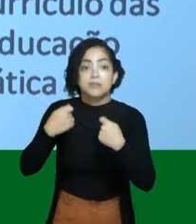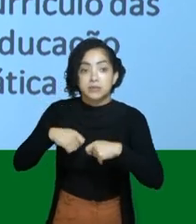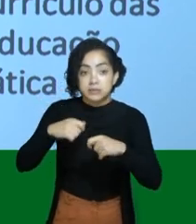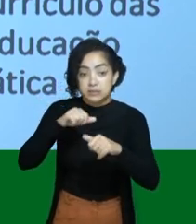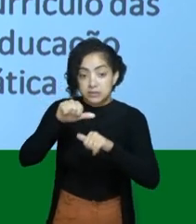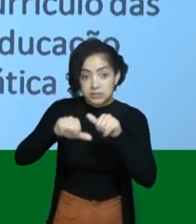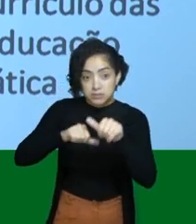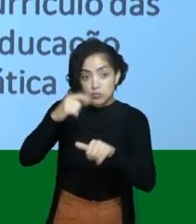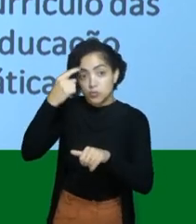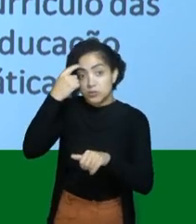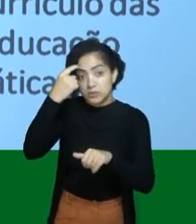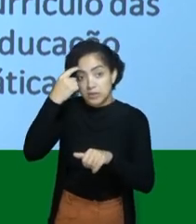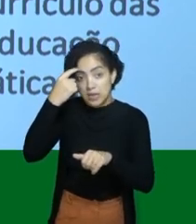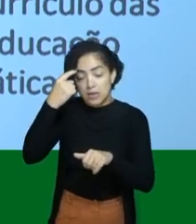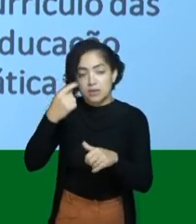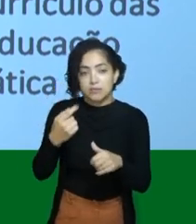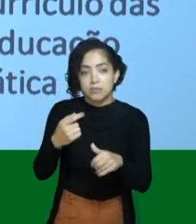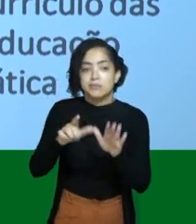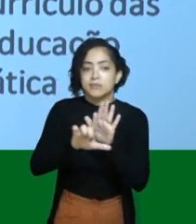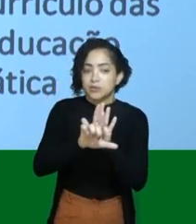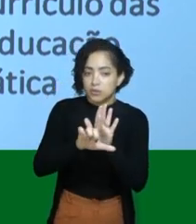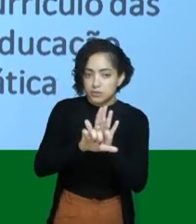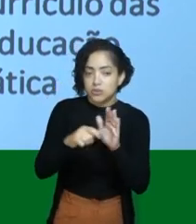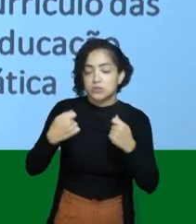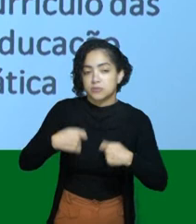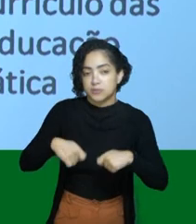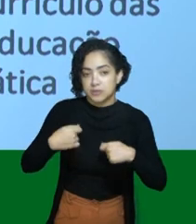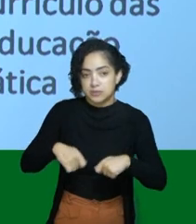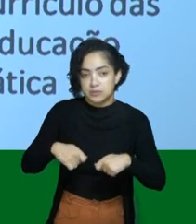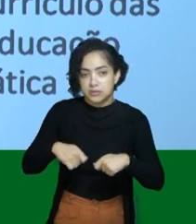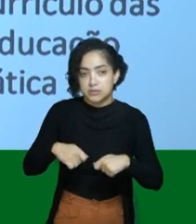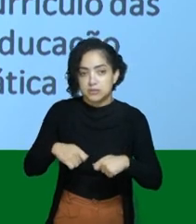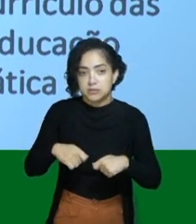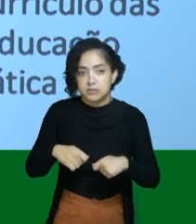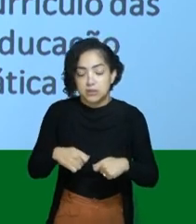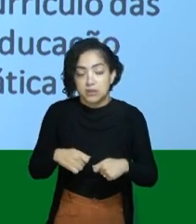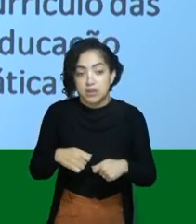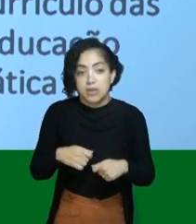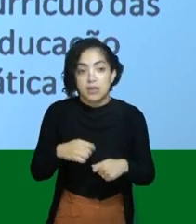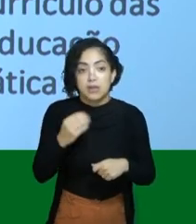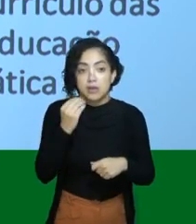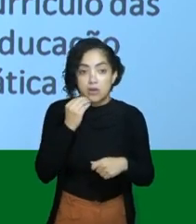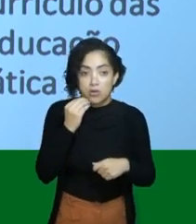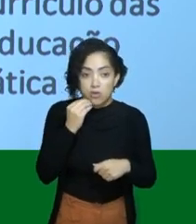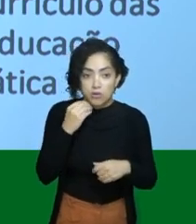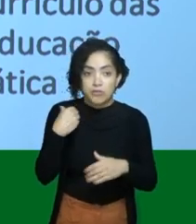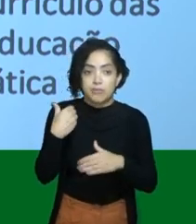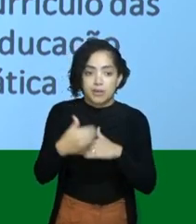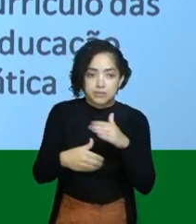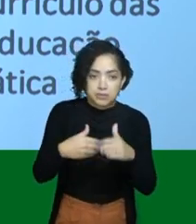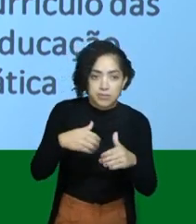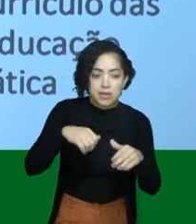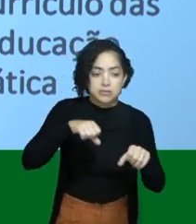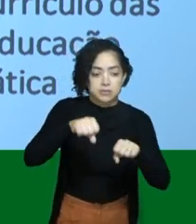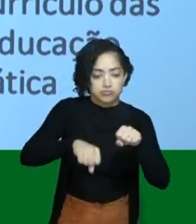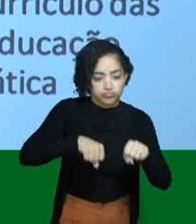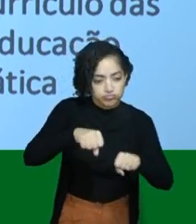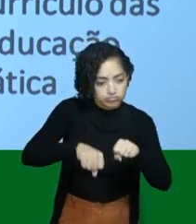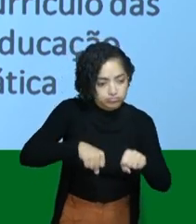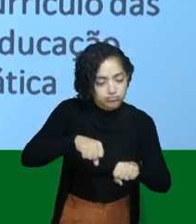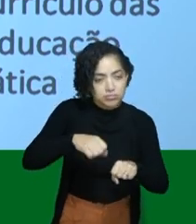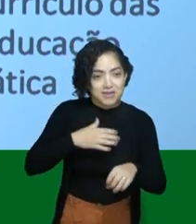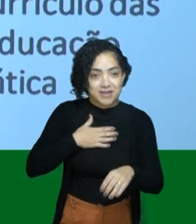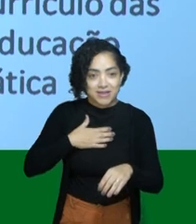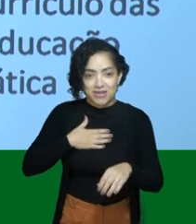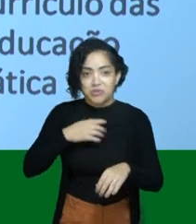mentalidade, sabe? Isso também envolve legislação. Lógico, né, mais e mais as pessoas estão pegando a bicicleta, mas